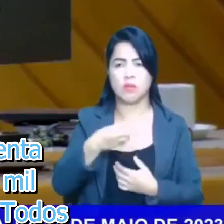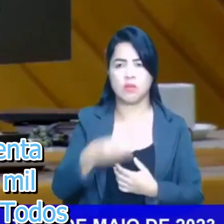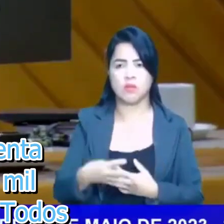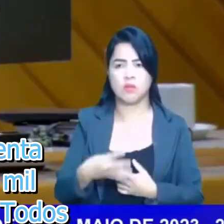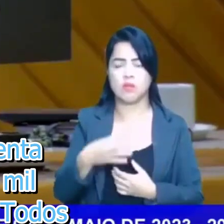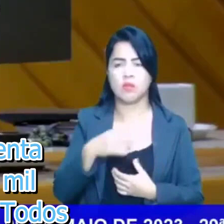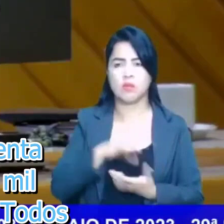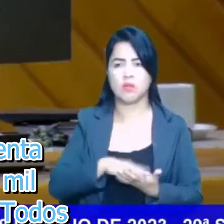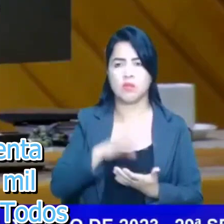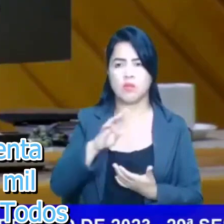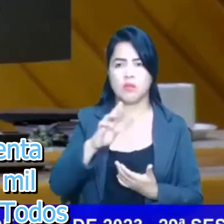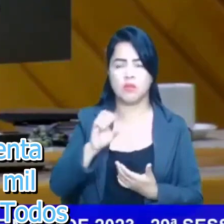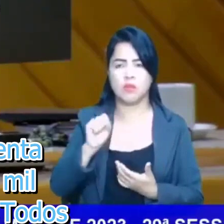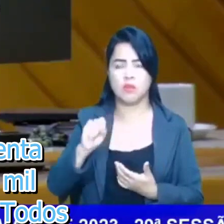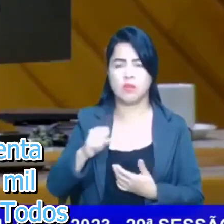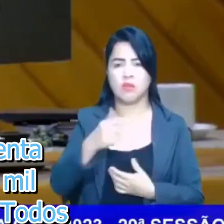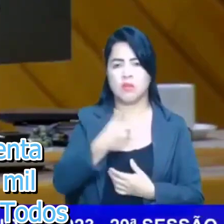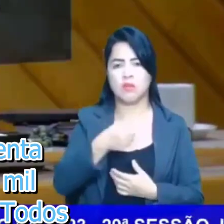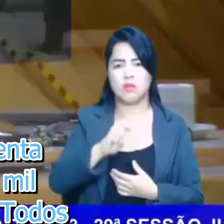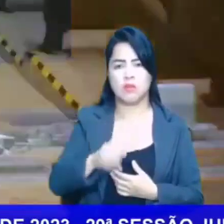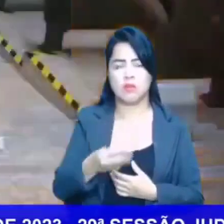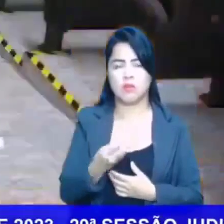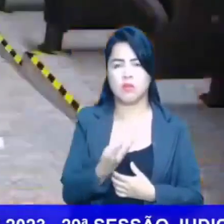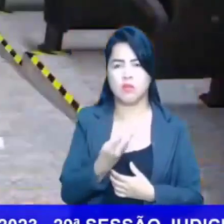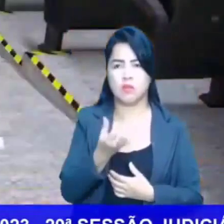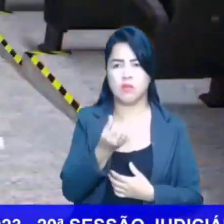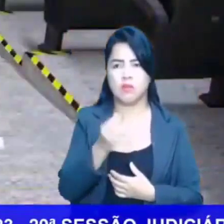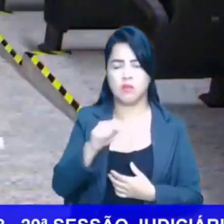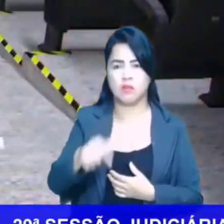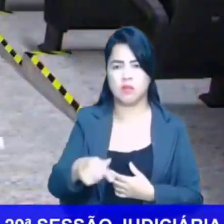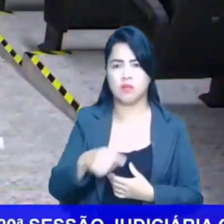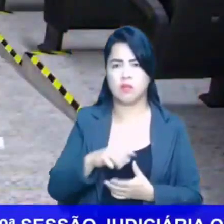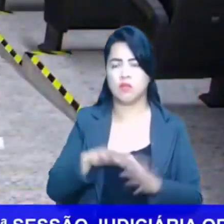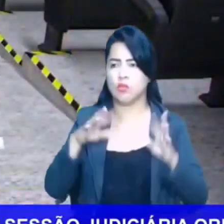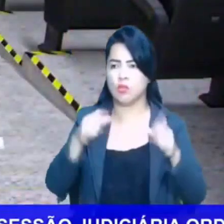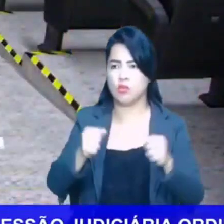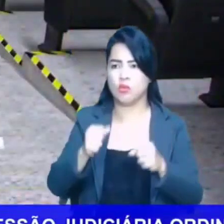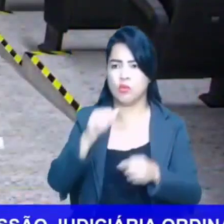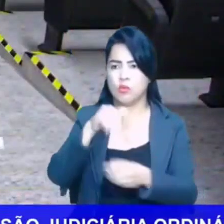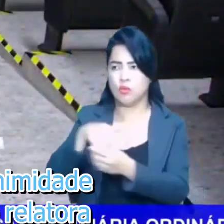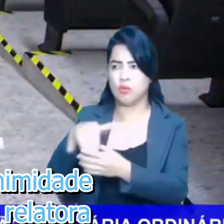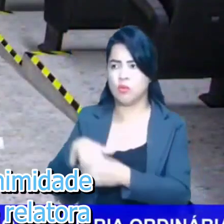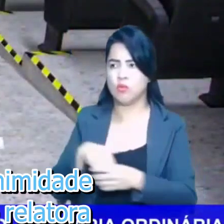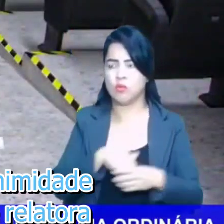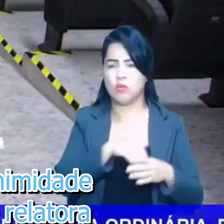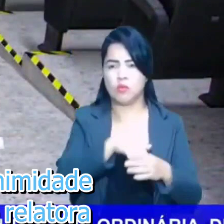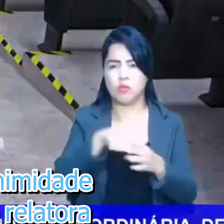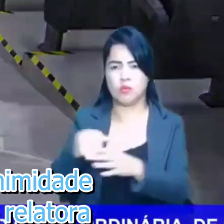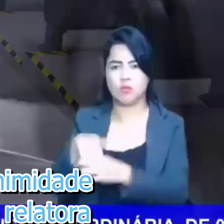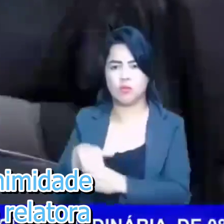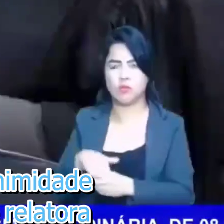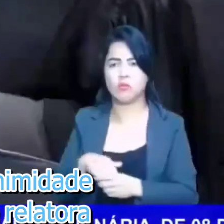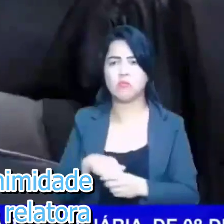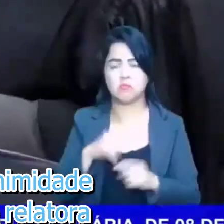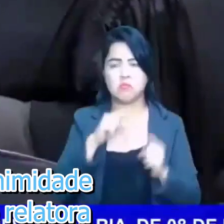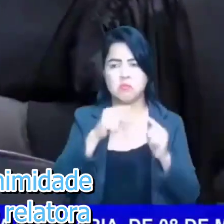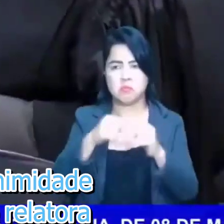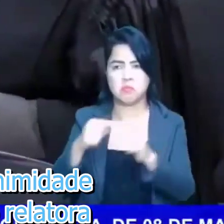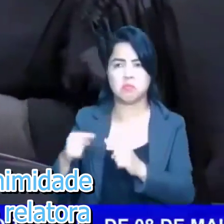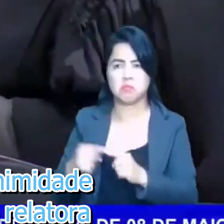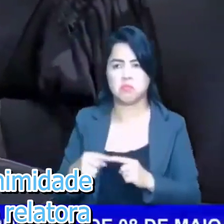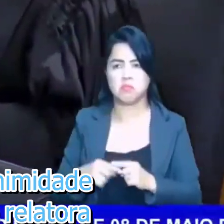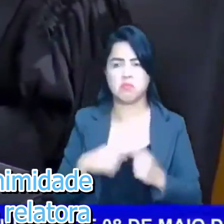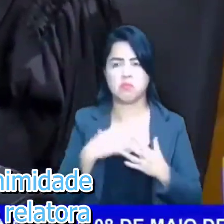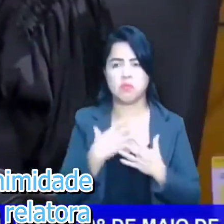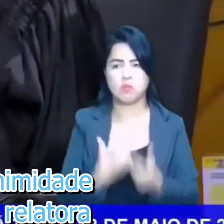TSE 23.607, 2019. É como voto. Todos imagem ampla do plenário, doutora Milene se encaminhando para o seu